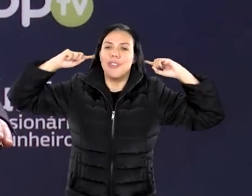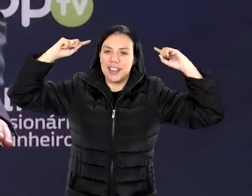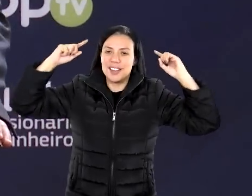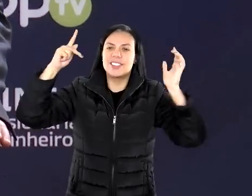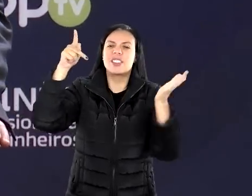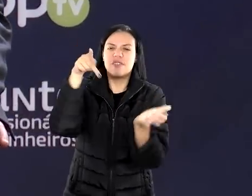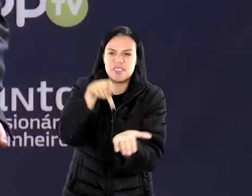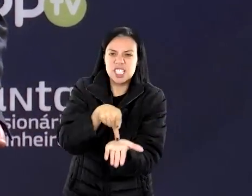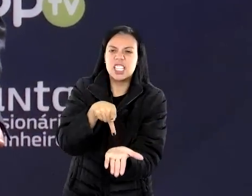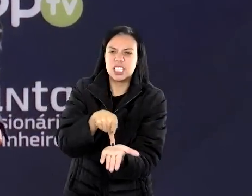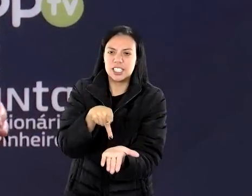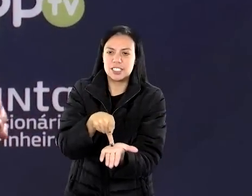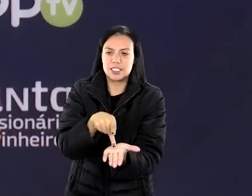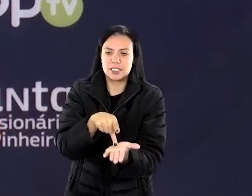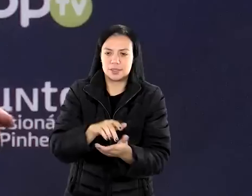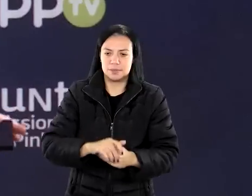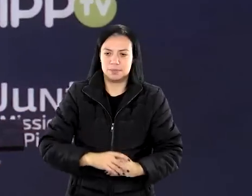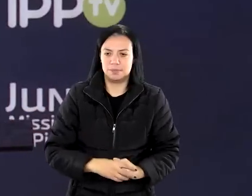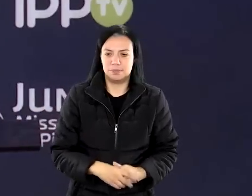Ovelhas.